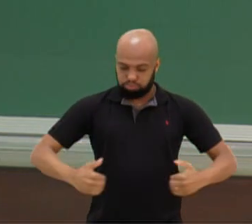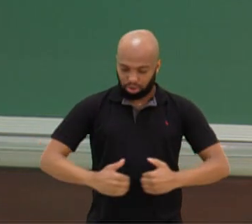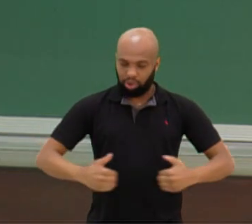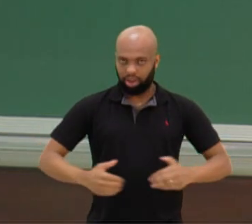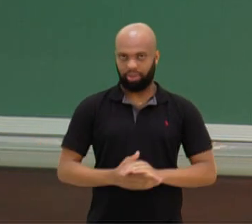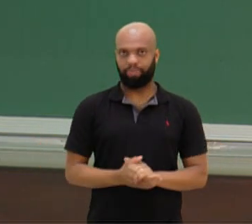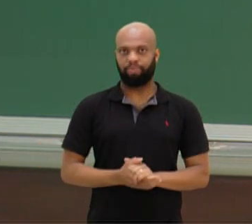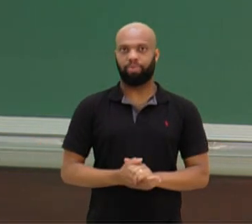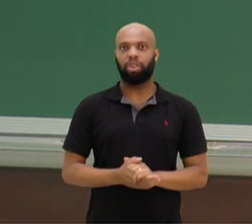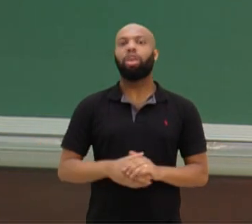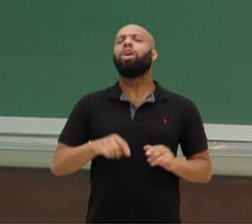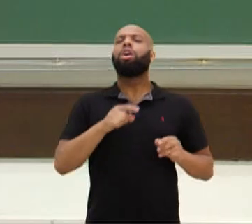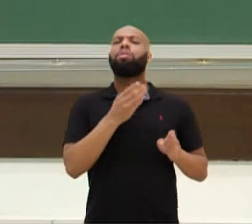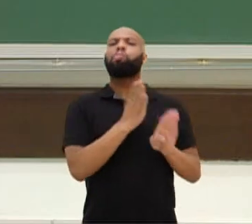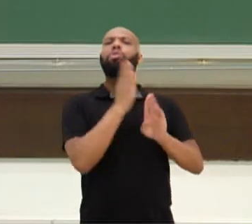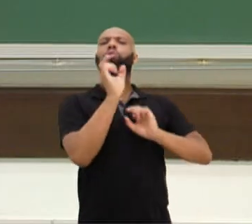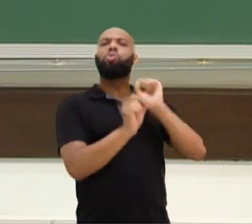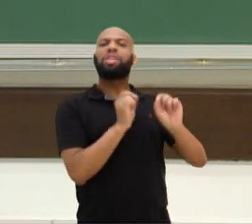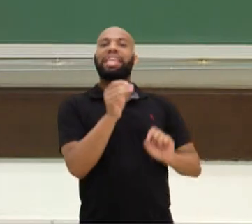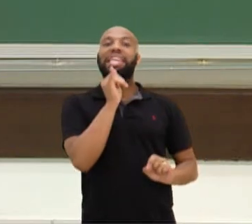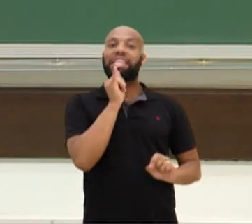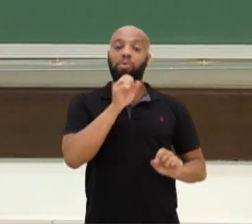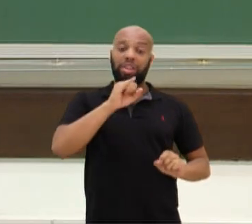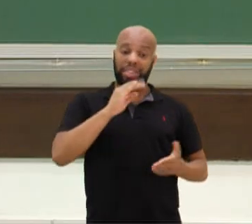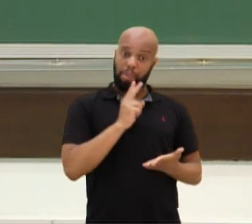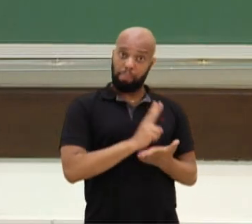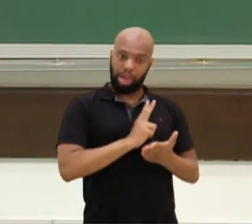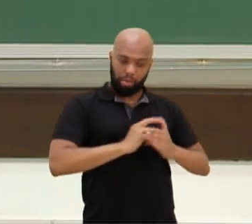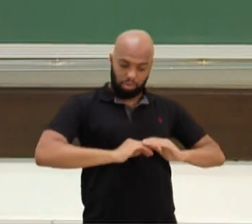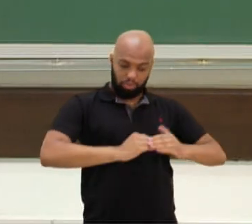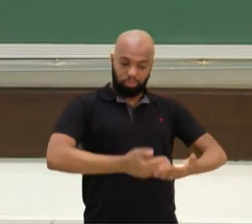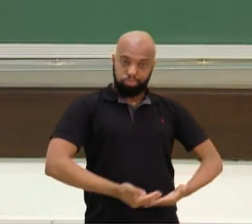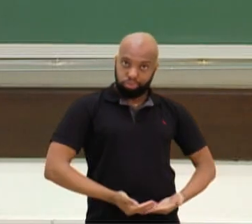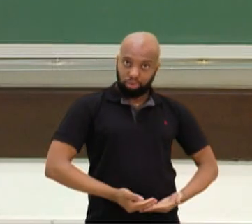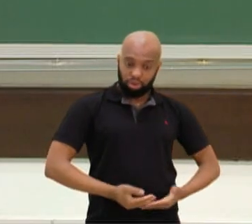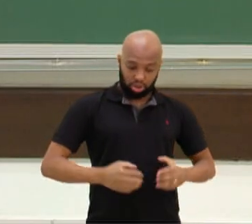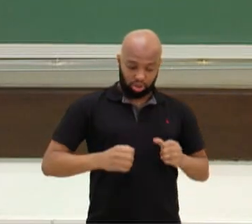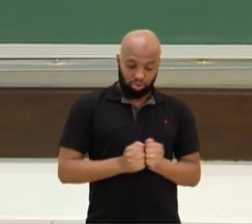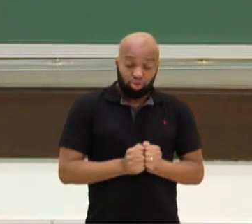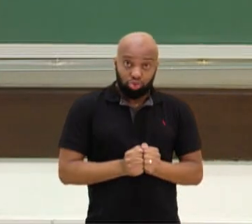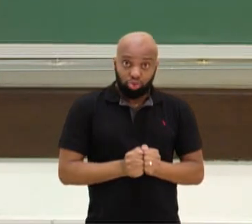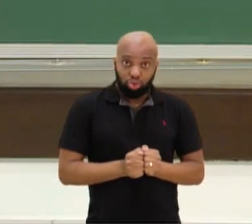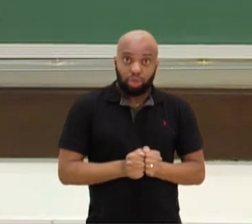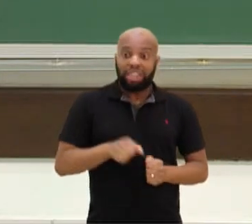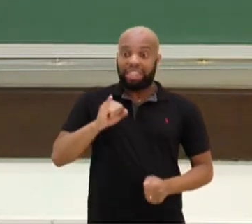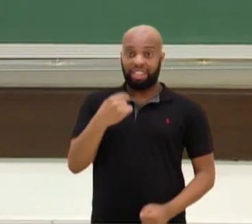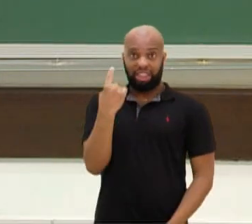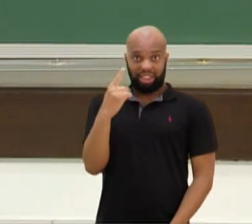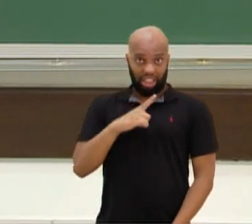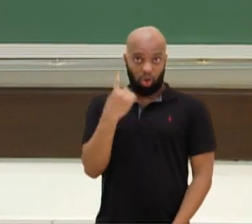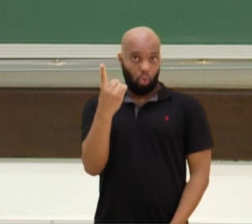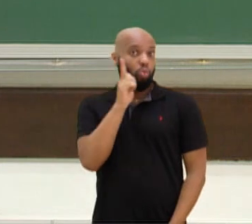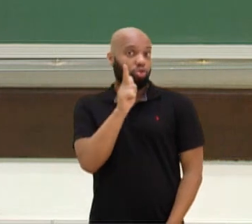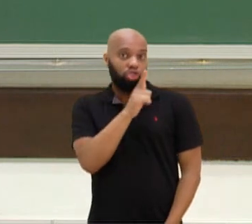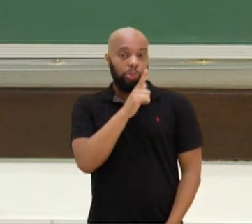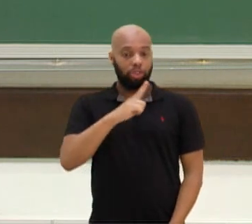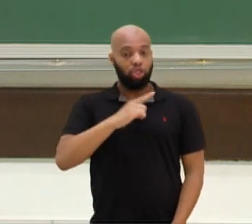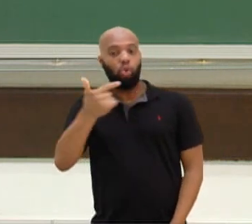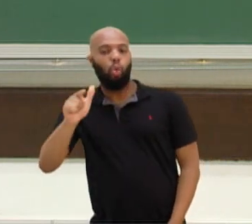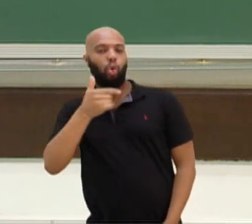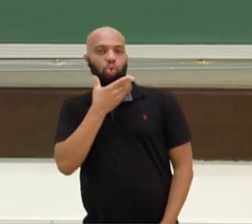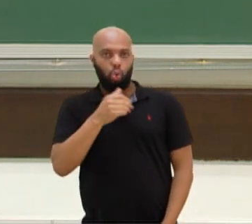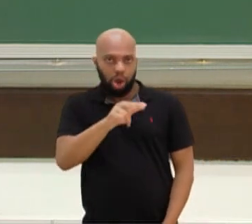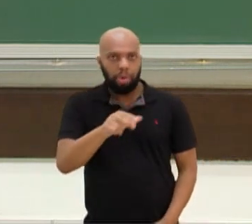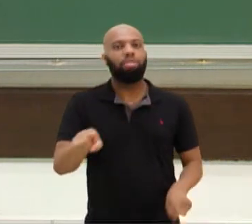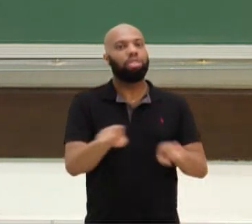o outro também tinha. Se um dos gêmeos não tinha, o outro também não tinha. Então, eles concordavam entre si. Quando eles foram fazer o mesmo estudo com